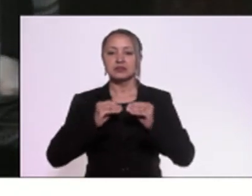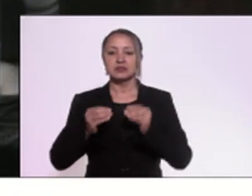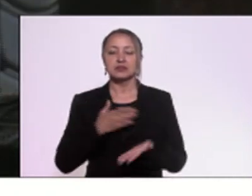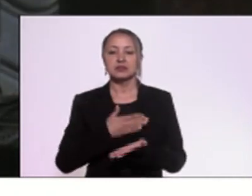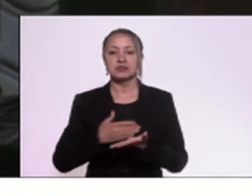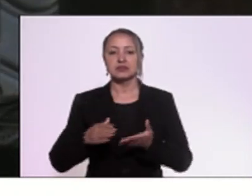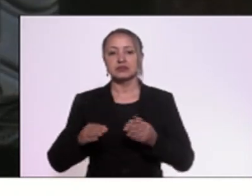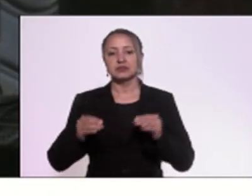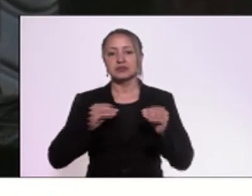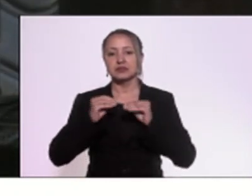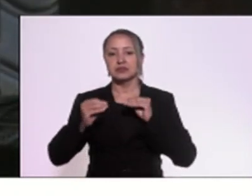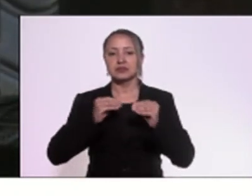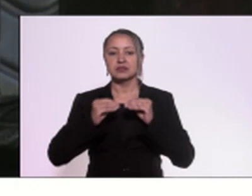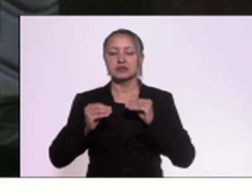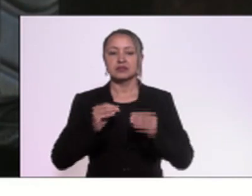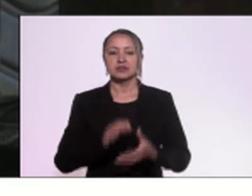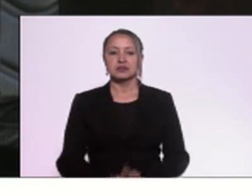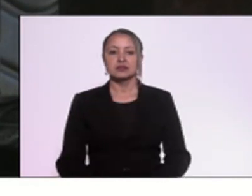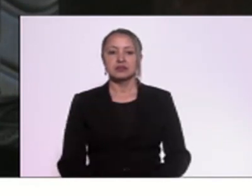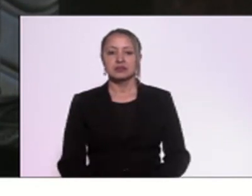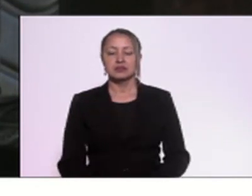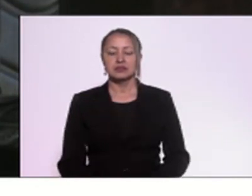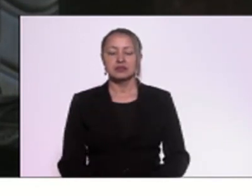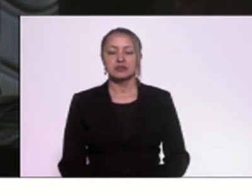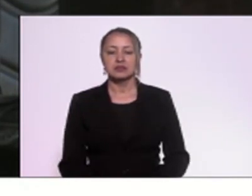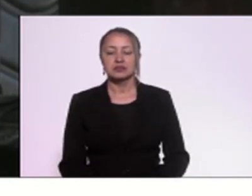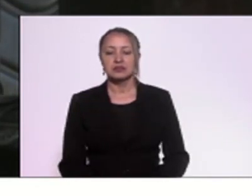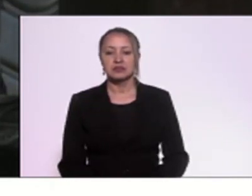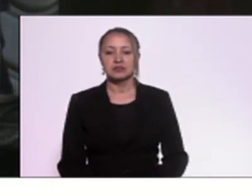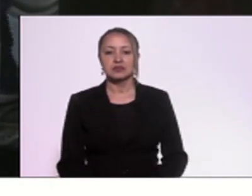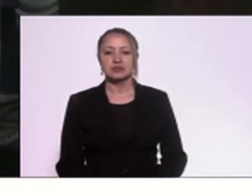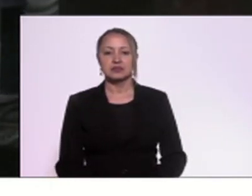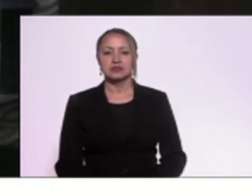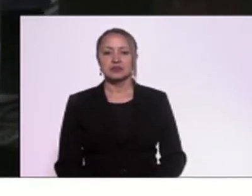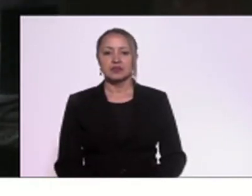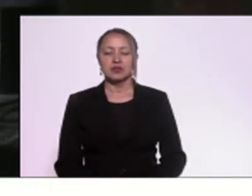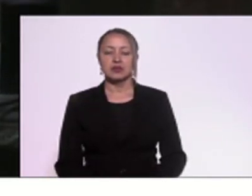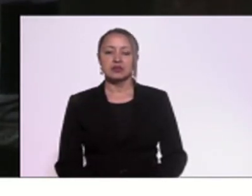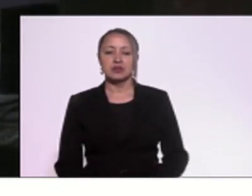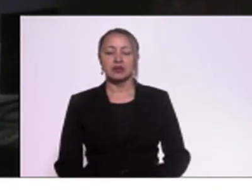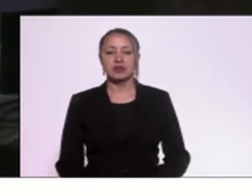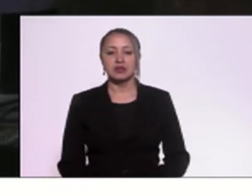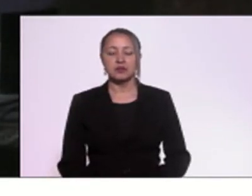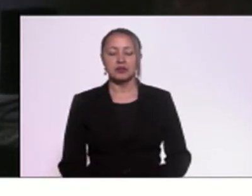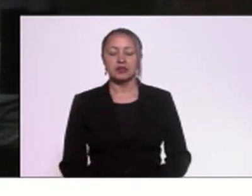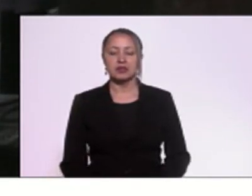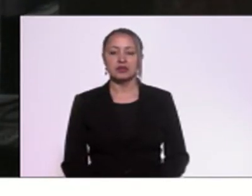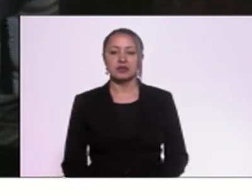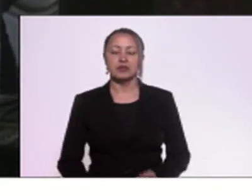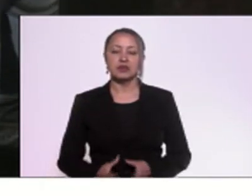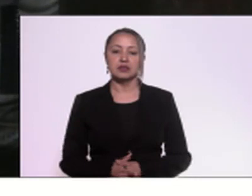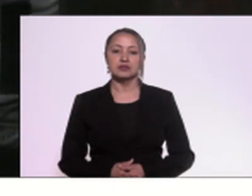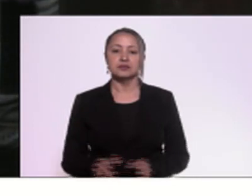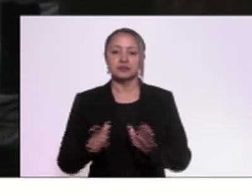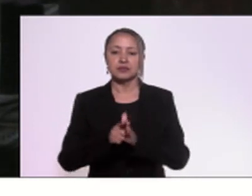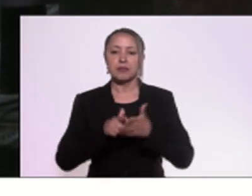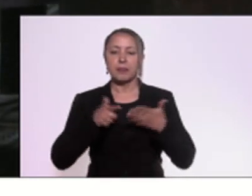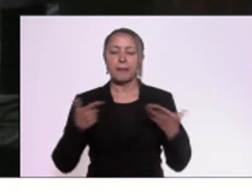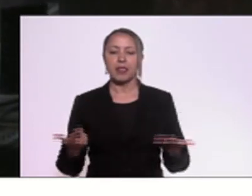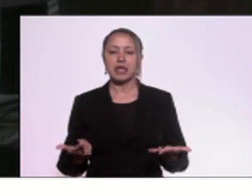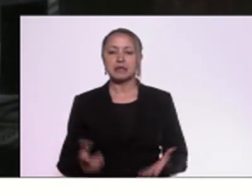ensinada na atividade parlamentar, começar saudando sempre, claro, o líder dessa reunião, o deputado